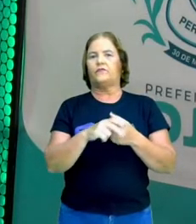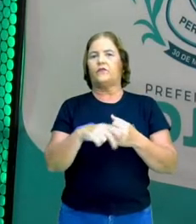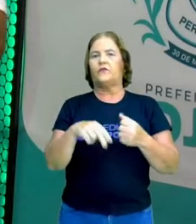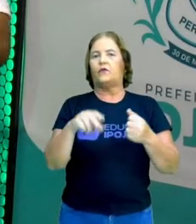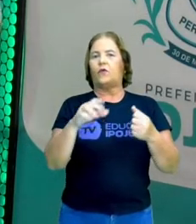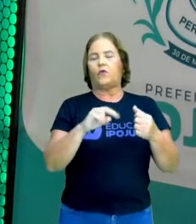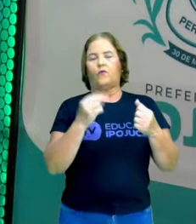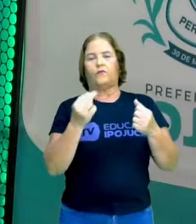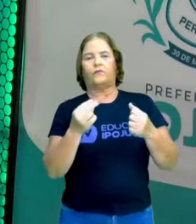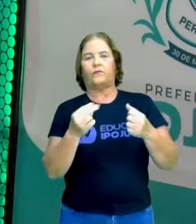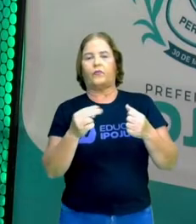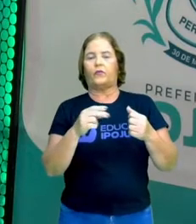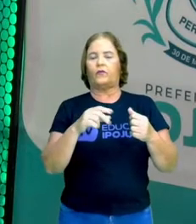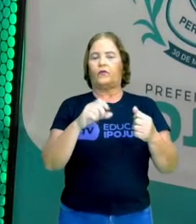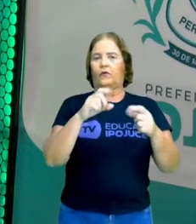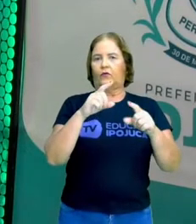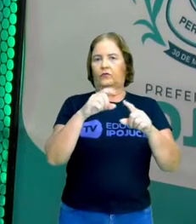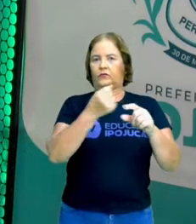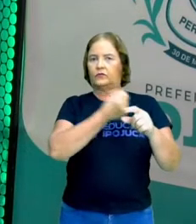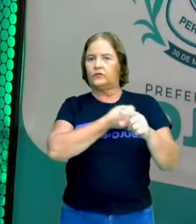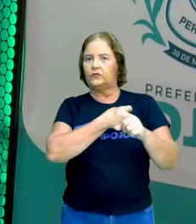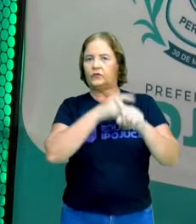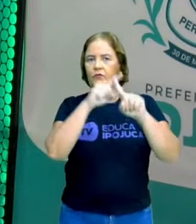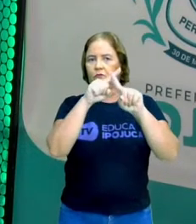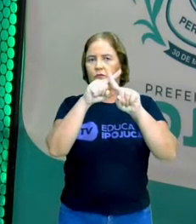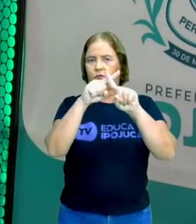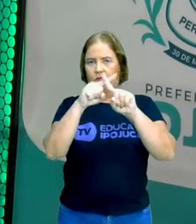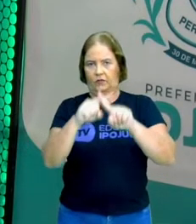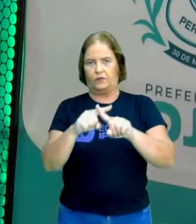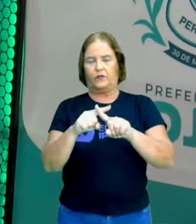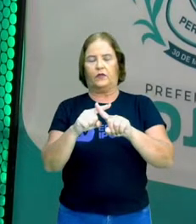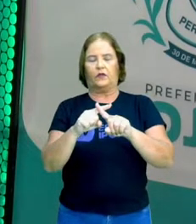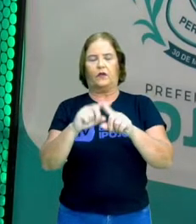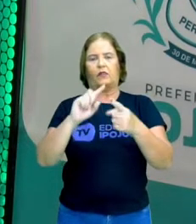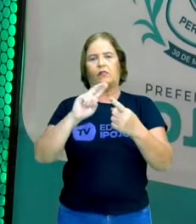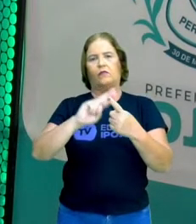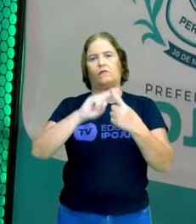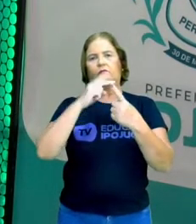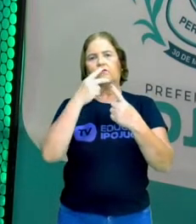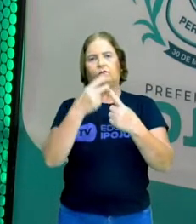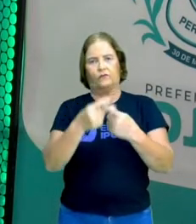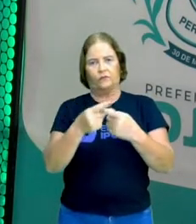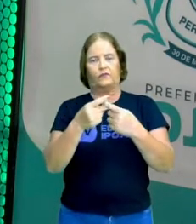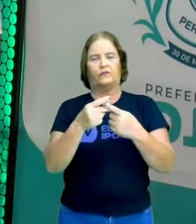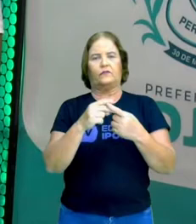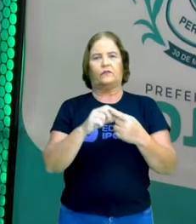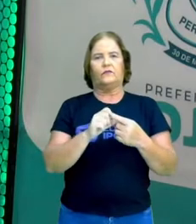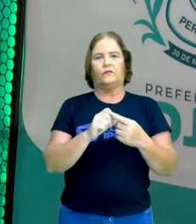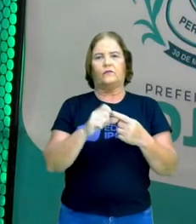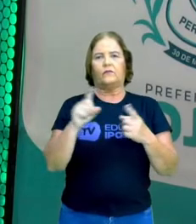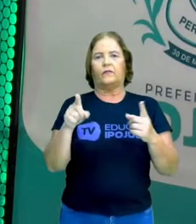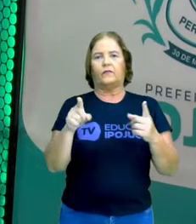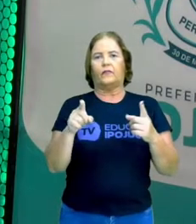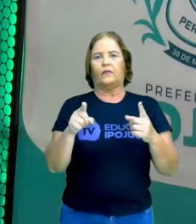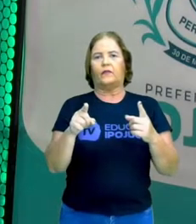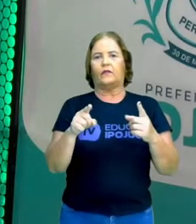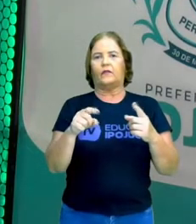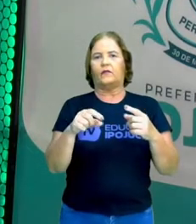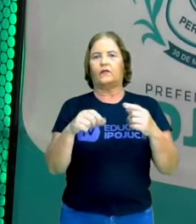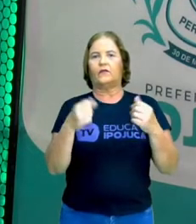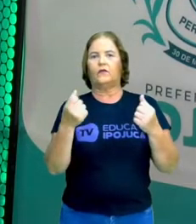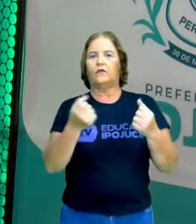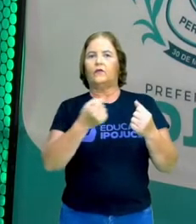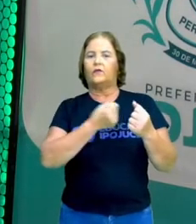número multiplicado é repetido várias vezes, ok? E a nomenclatura você já conhece.